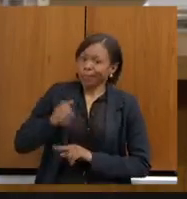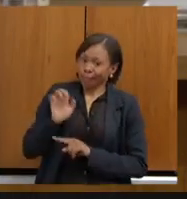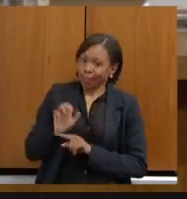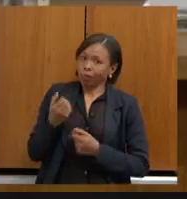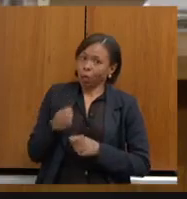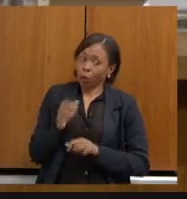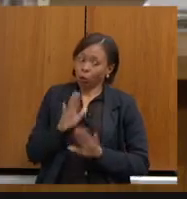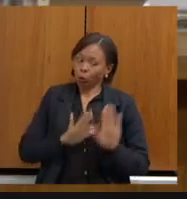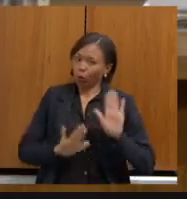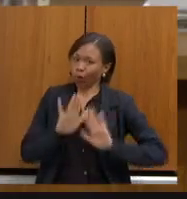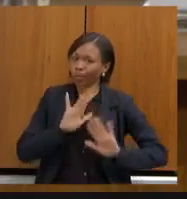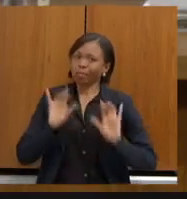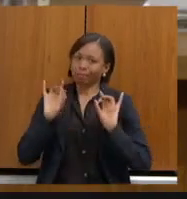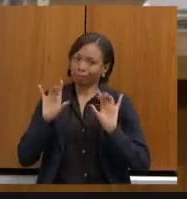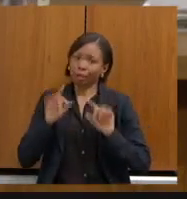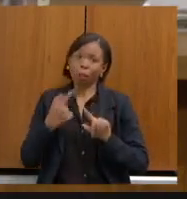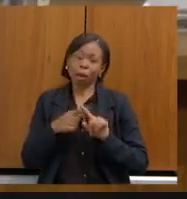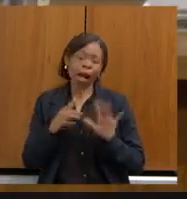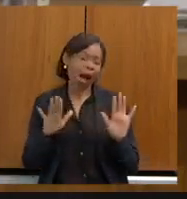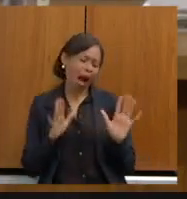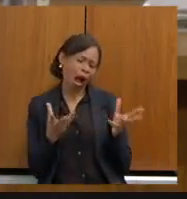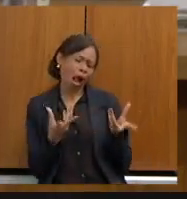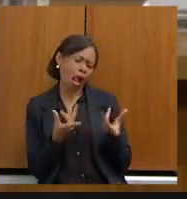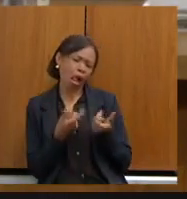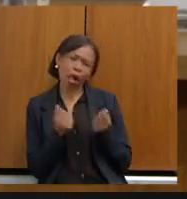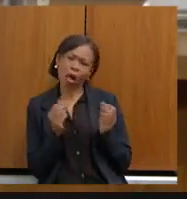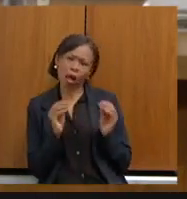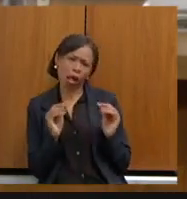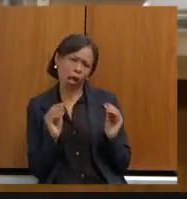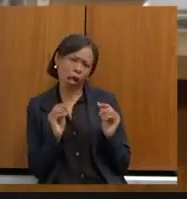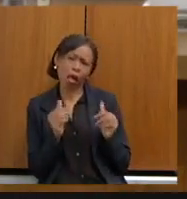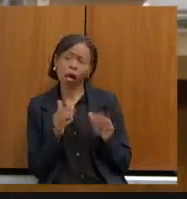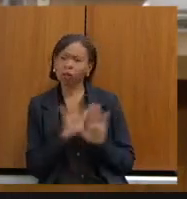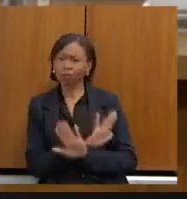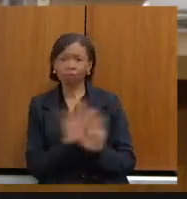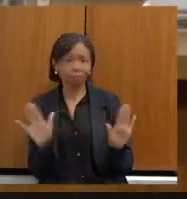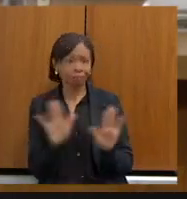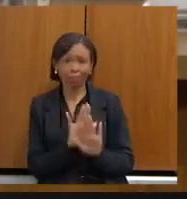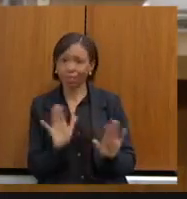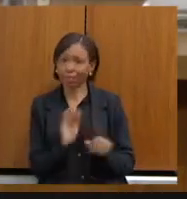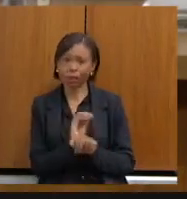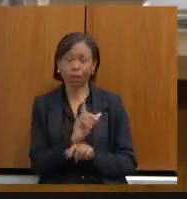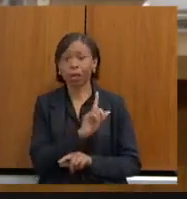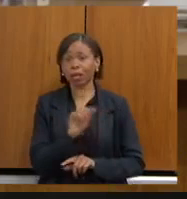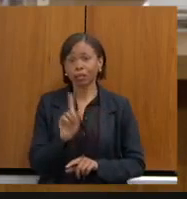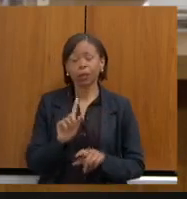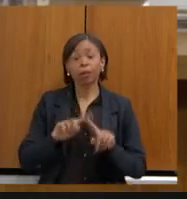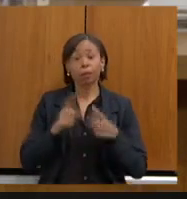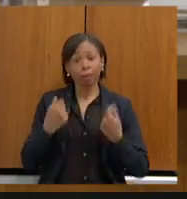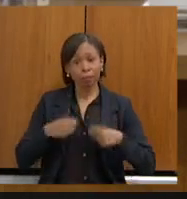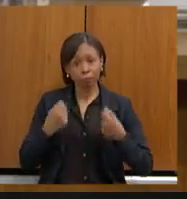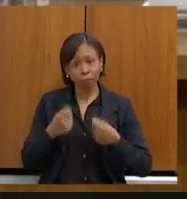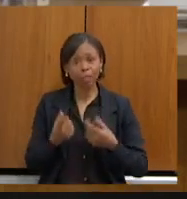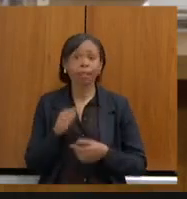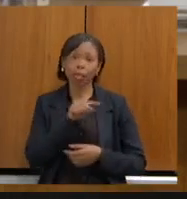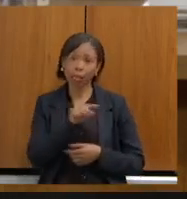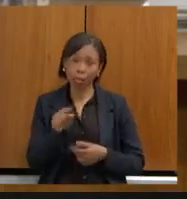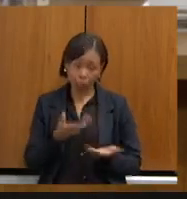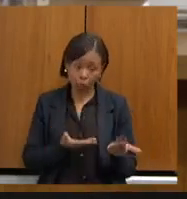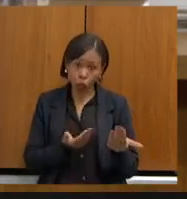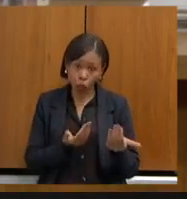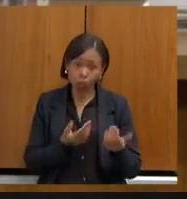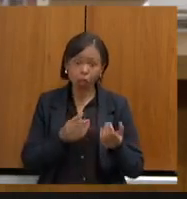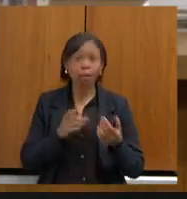pode Romantizar aquele que pratica infrações penais graves mas a gente tem que tentar de qualquer jeito recuperar esses